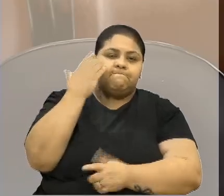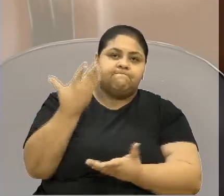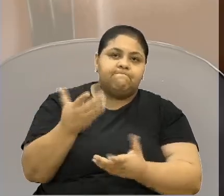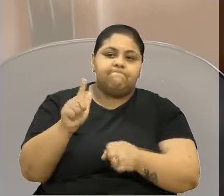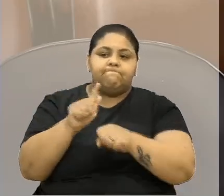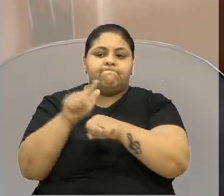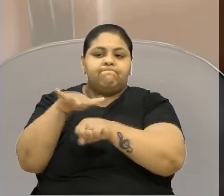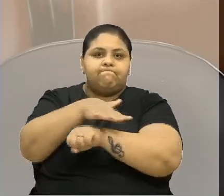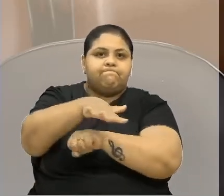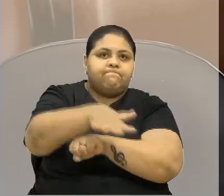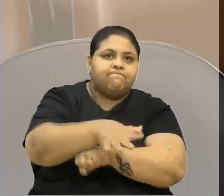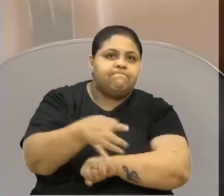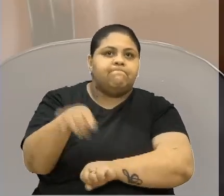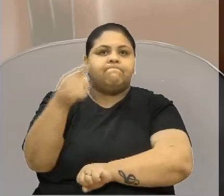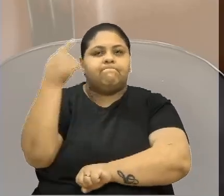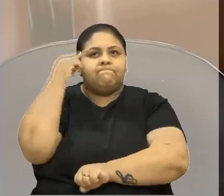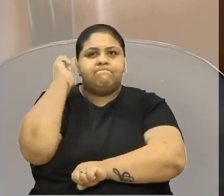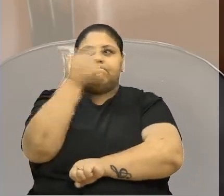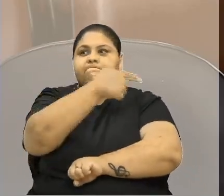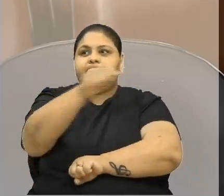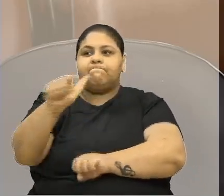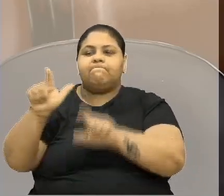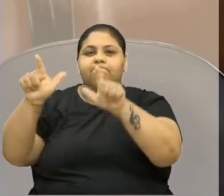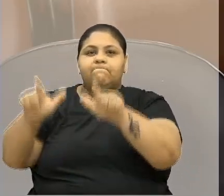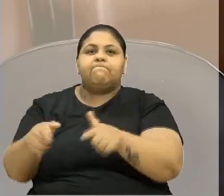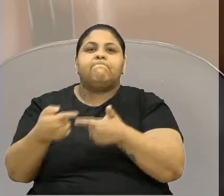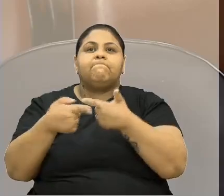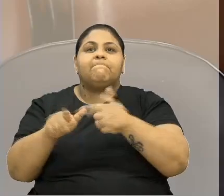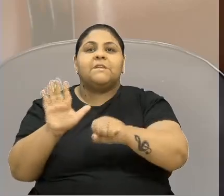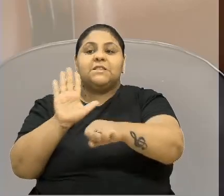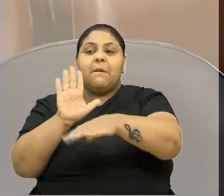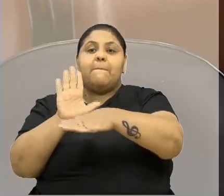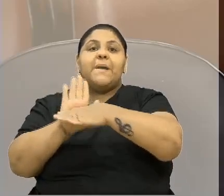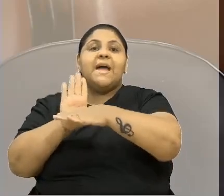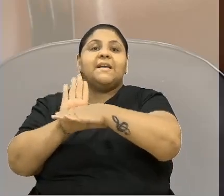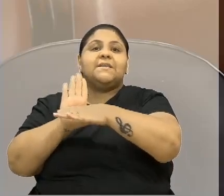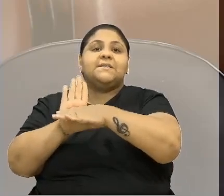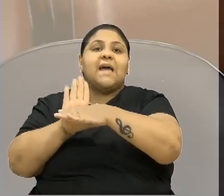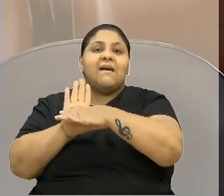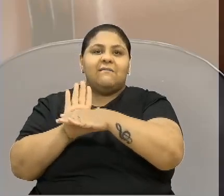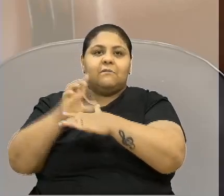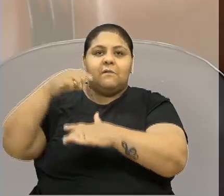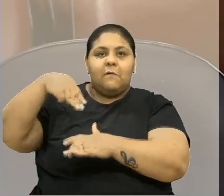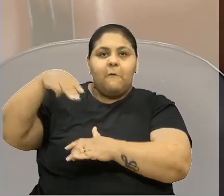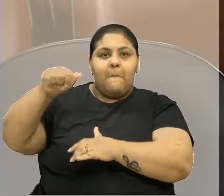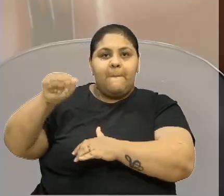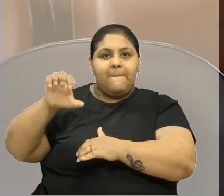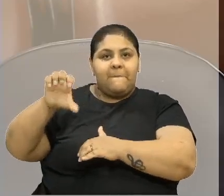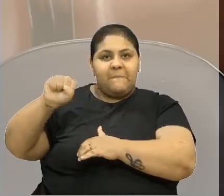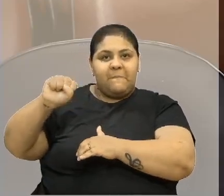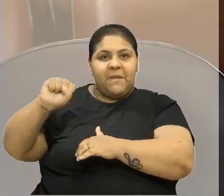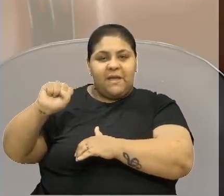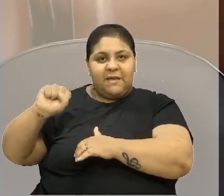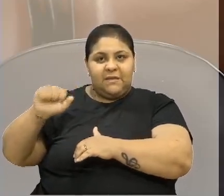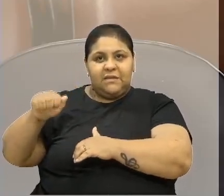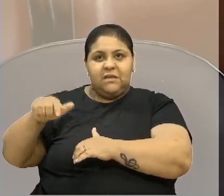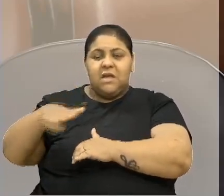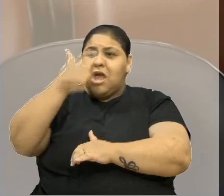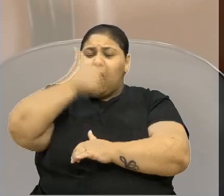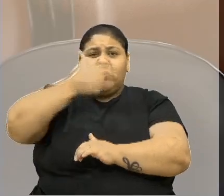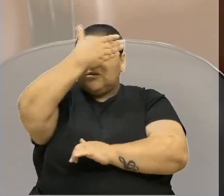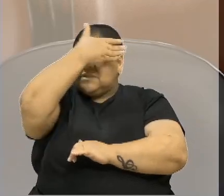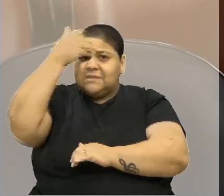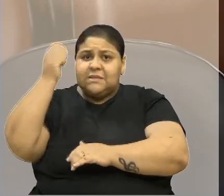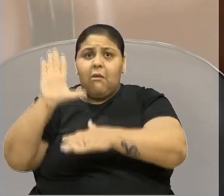em Galópolis, a gente pensa em outros lugares. Mas e a Maesa? E a Maesa? Parece que esqueceram a